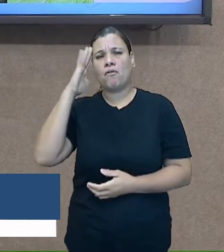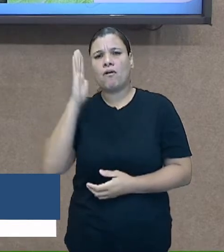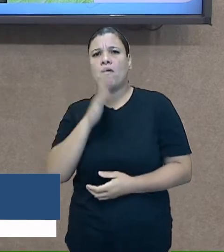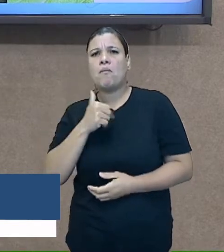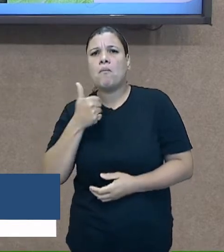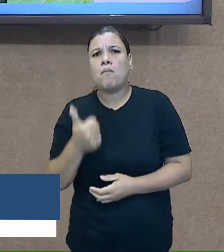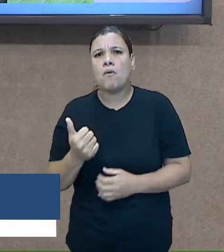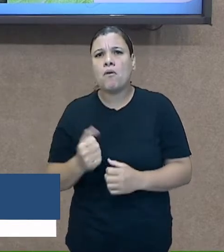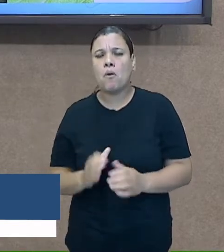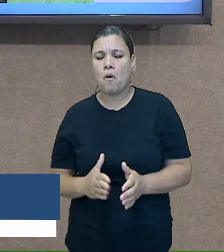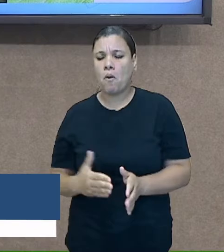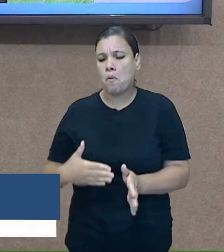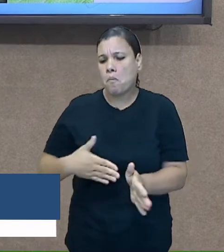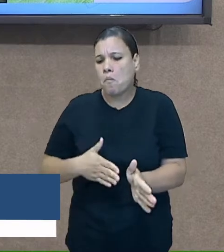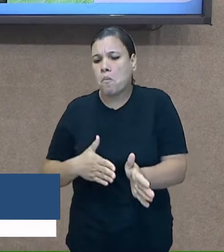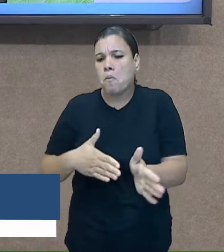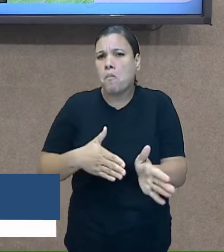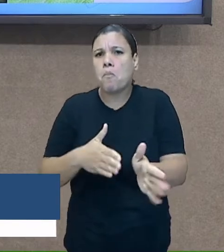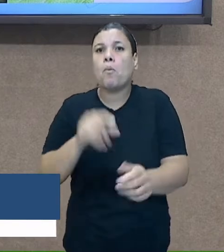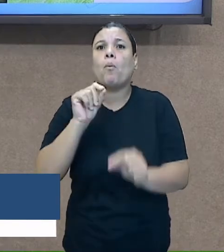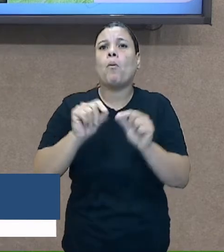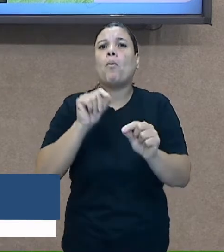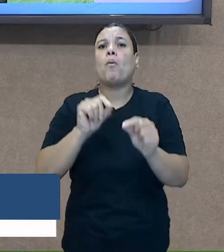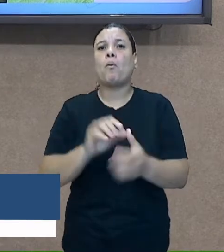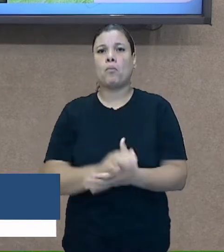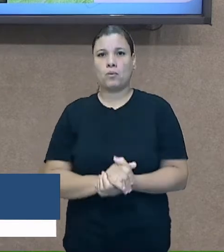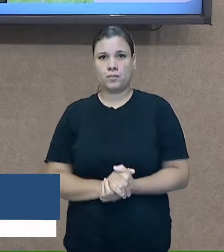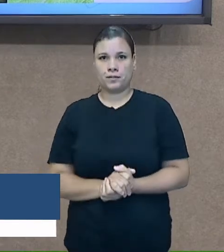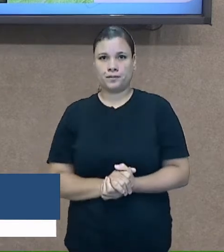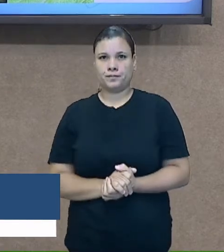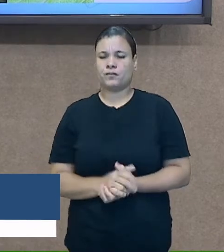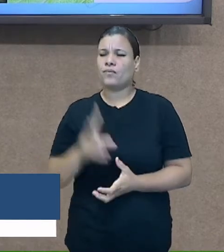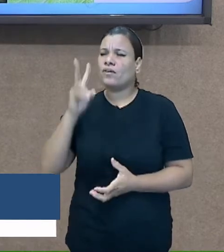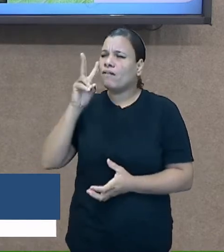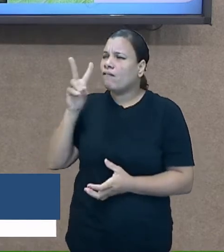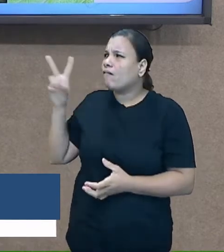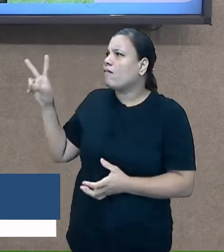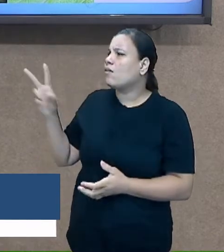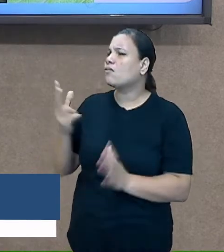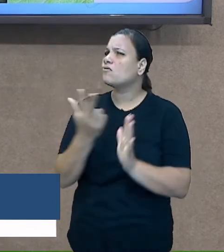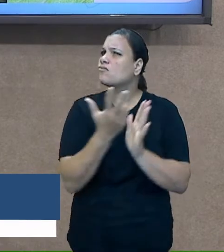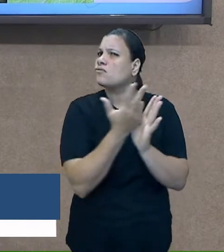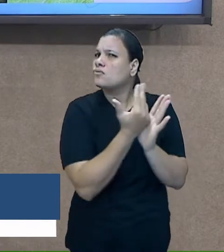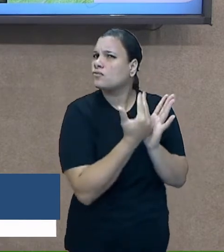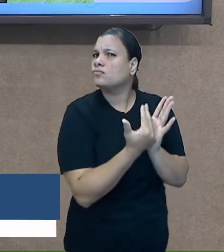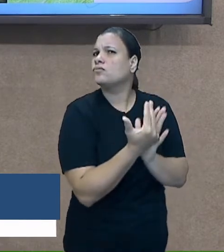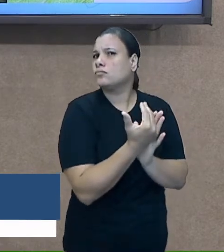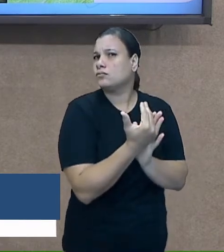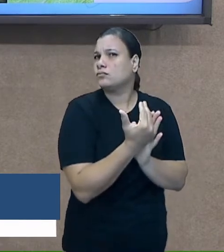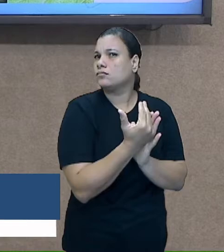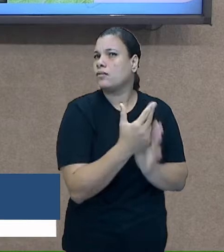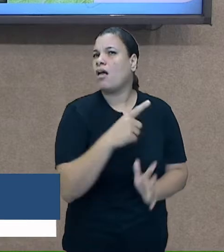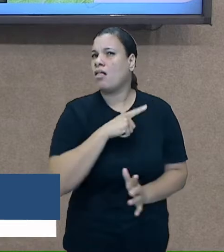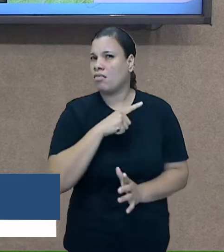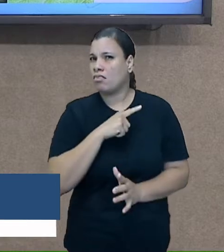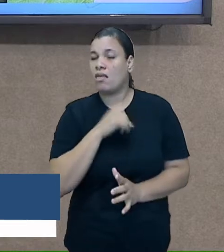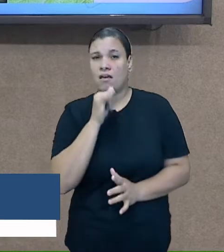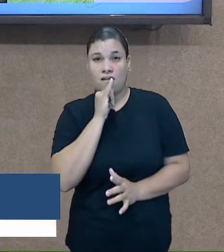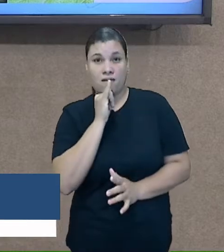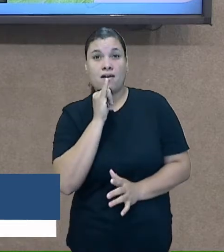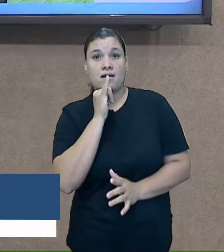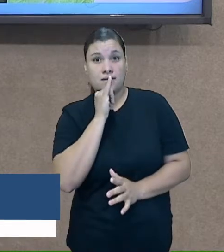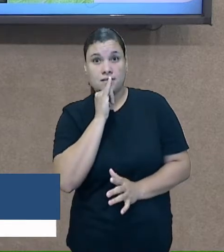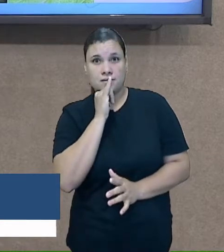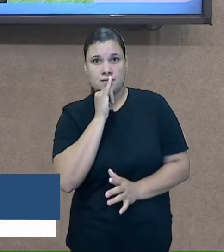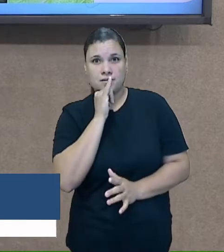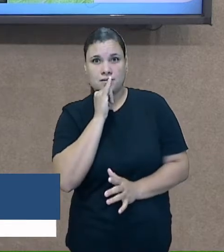dos seres deste grupo. Ali nas figuras, nós vemos alguns das espécies